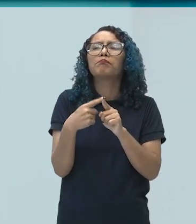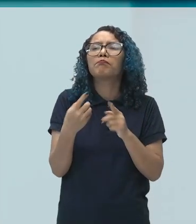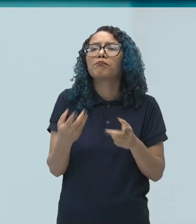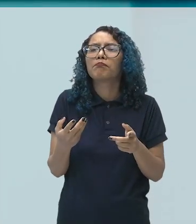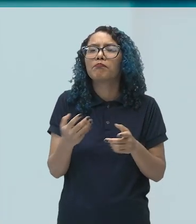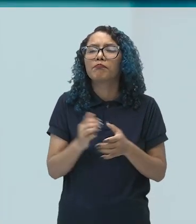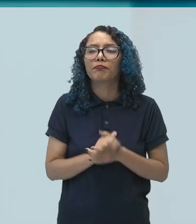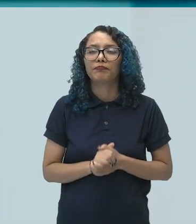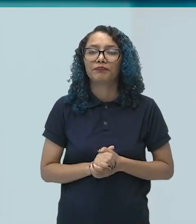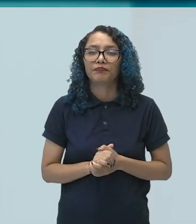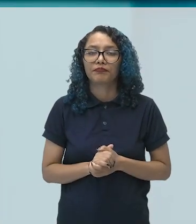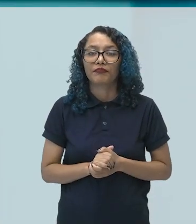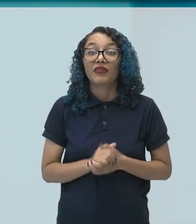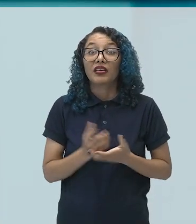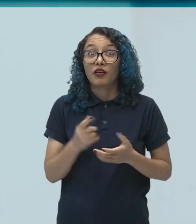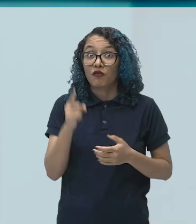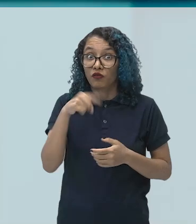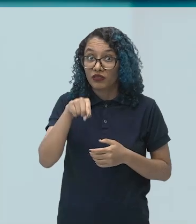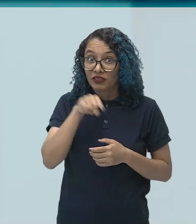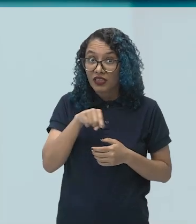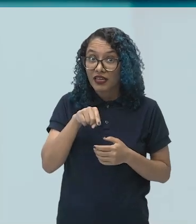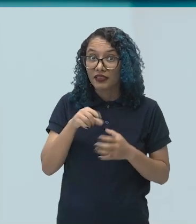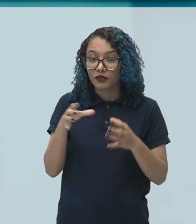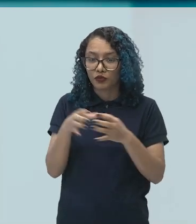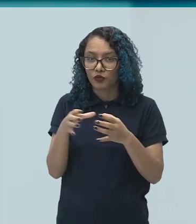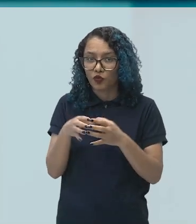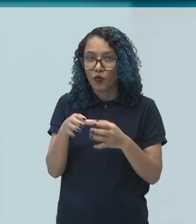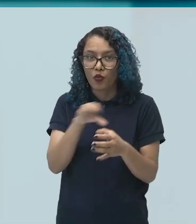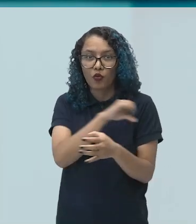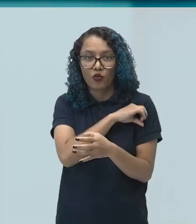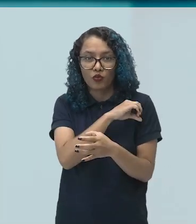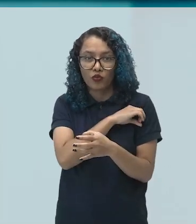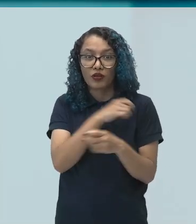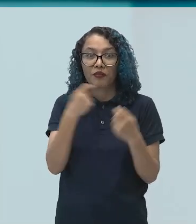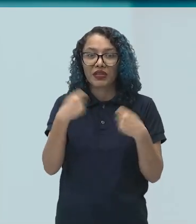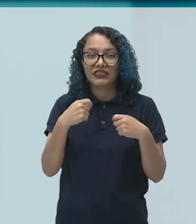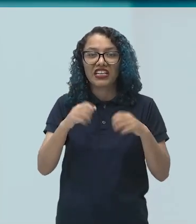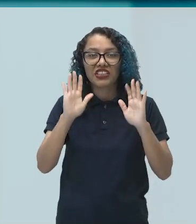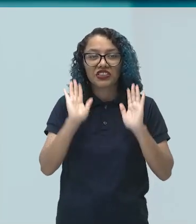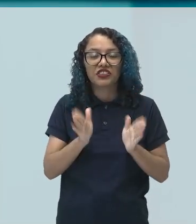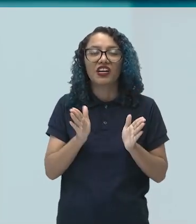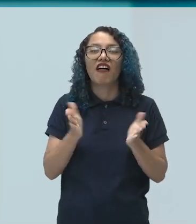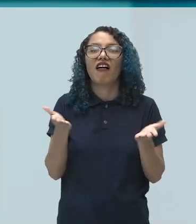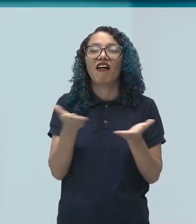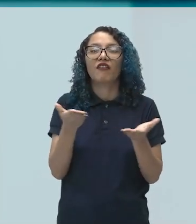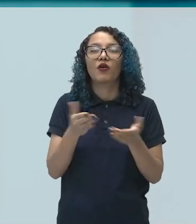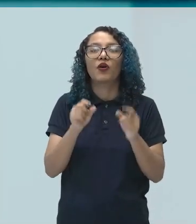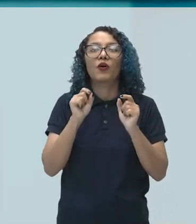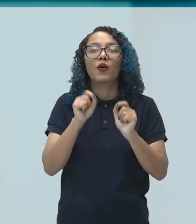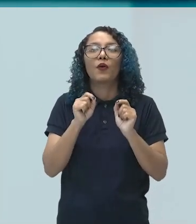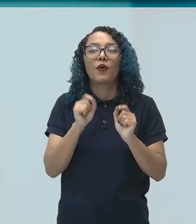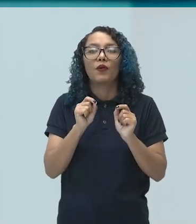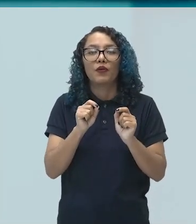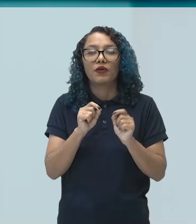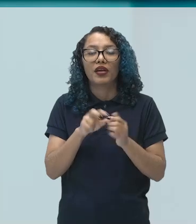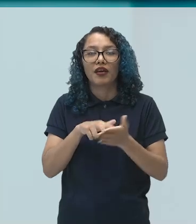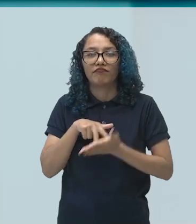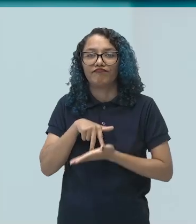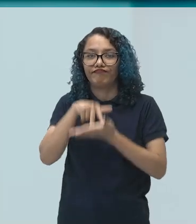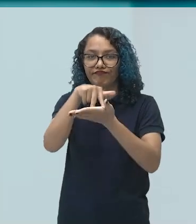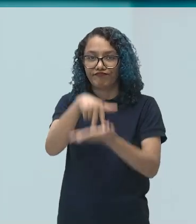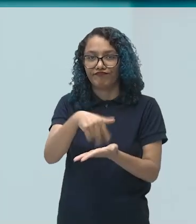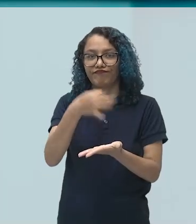Porque adolescentes do 9º ano precisam desenvolver desde já o seu